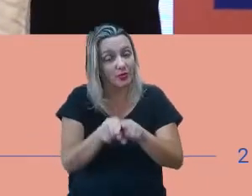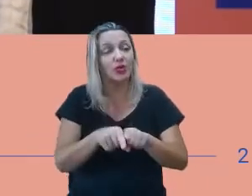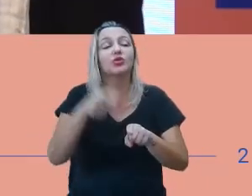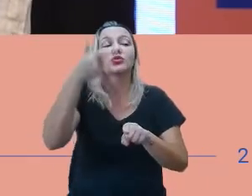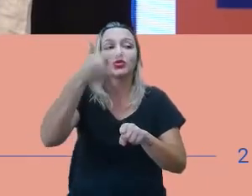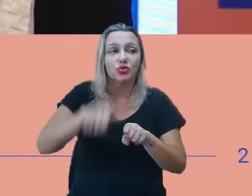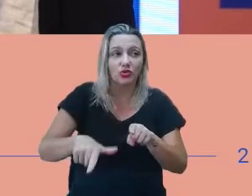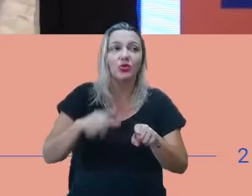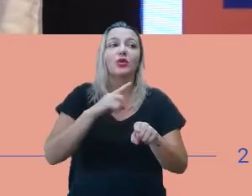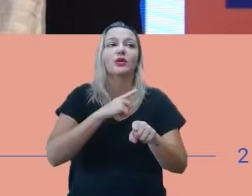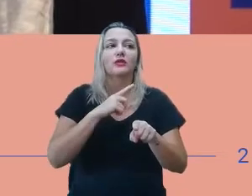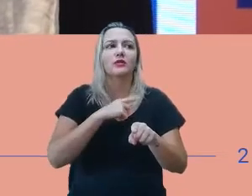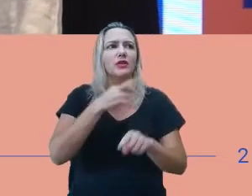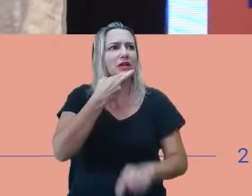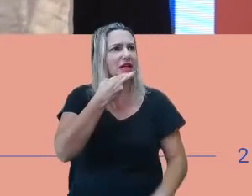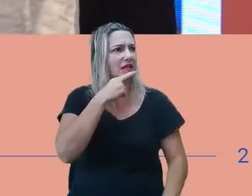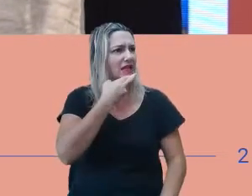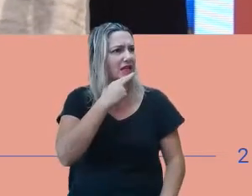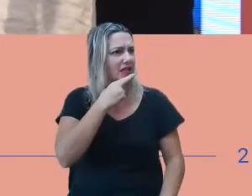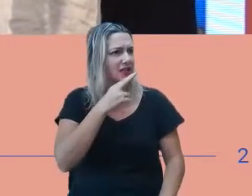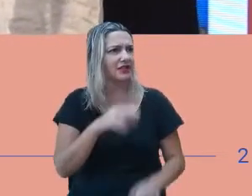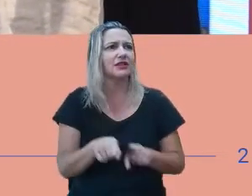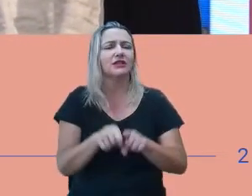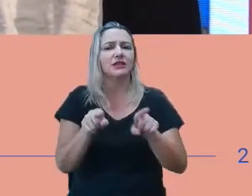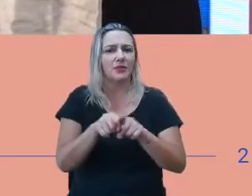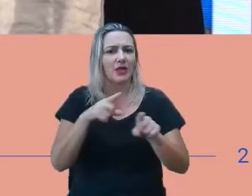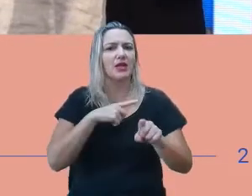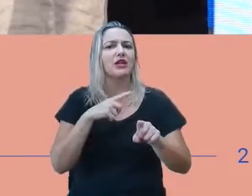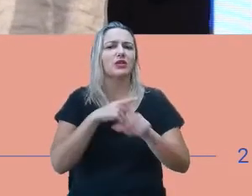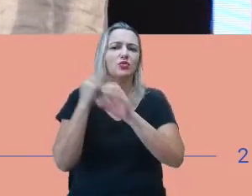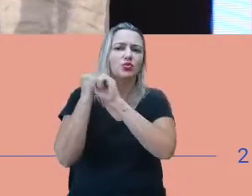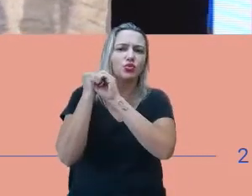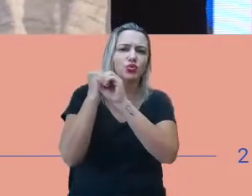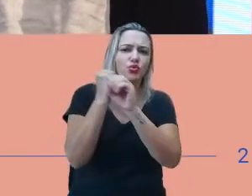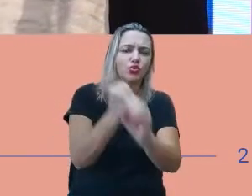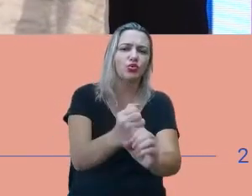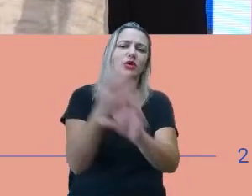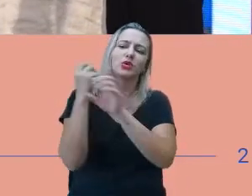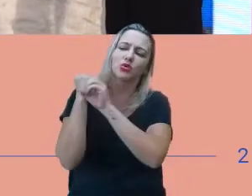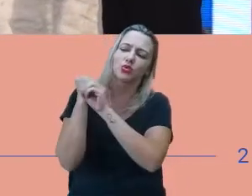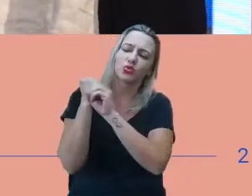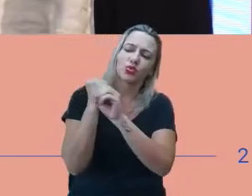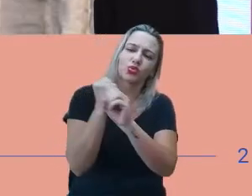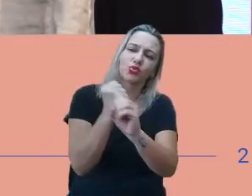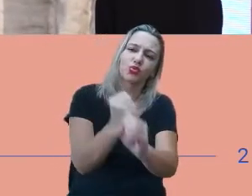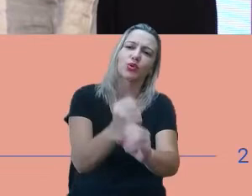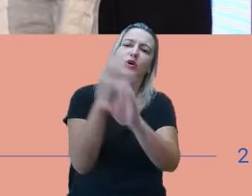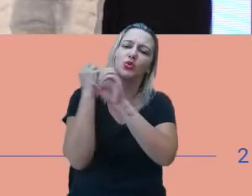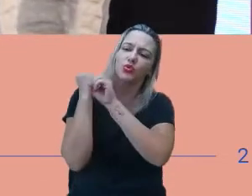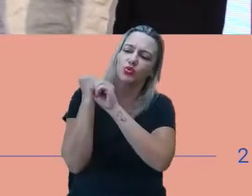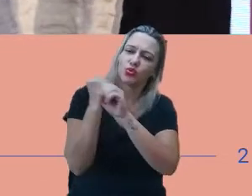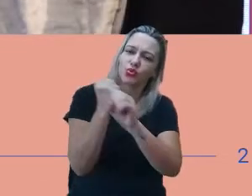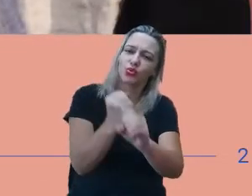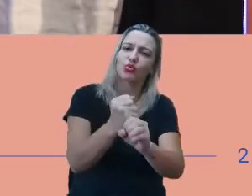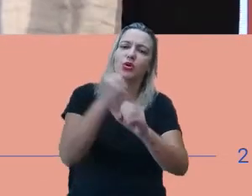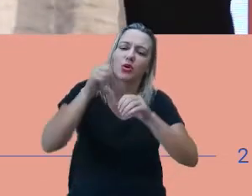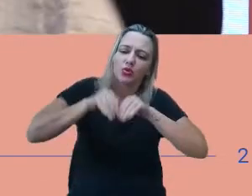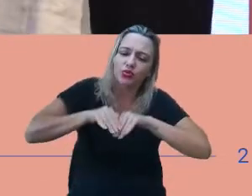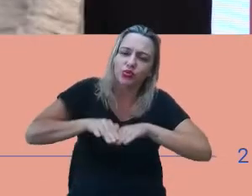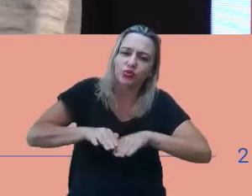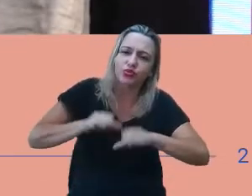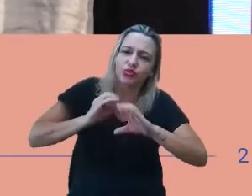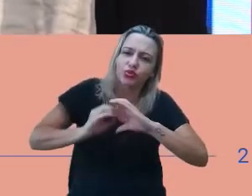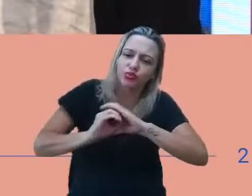extrair mais etanol e gerar então mais valor na cadeia produtiva você consegue produzir mais sem